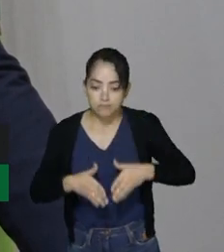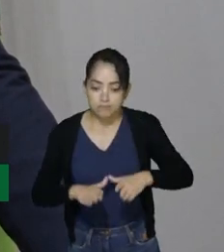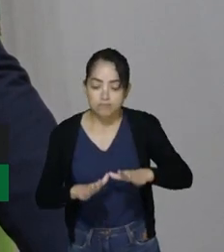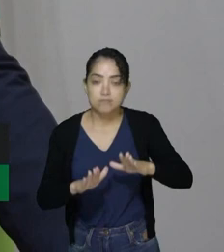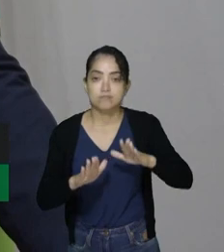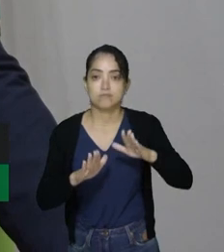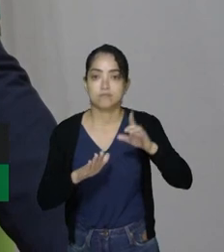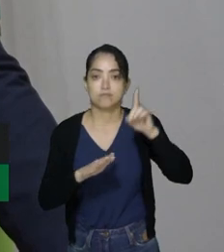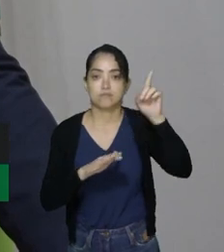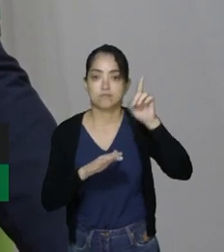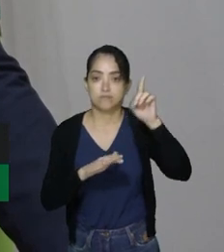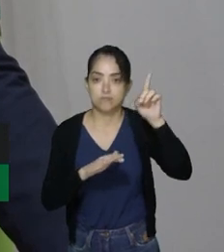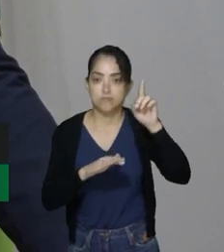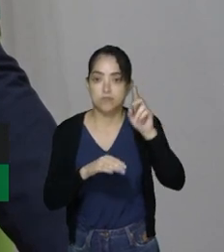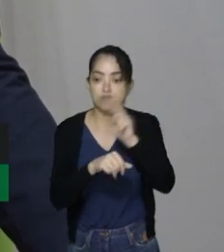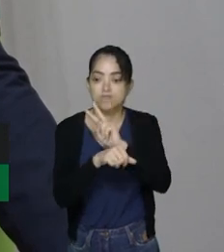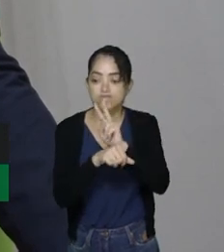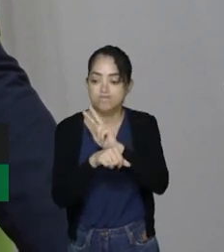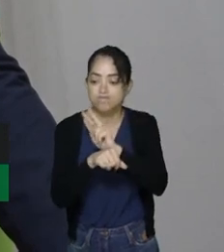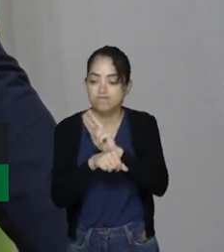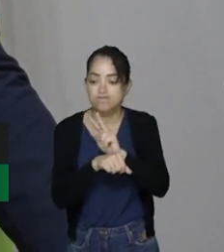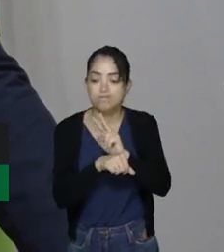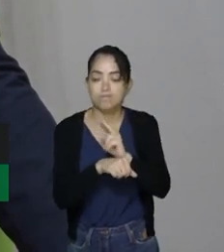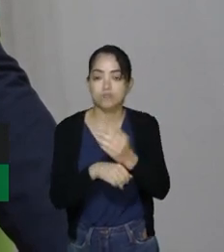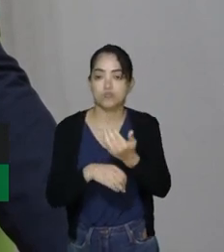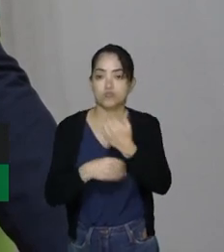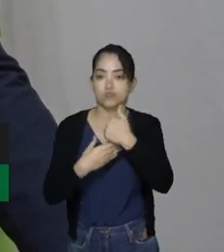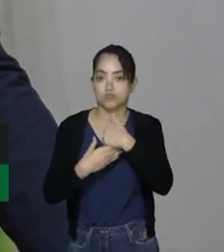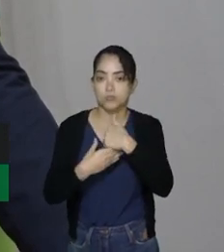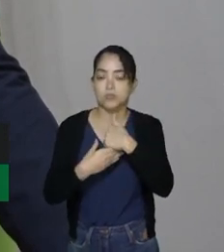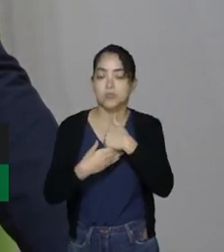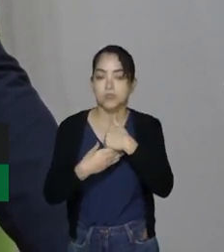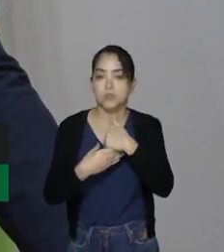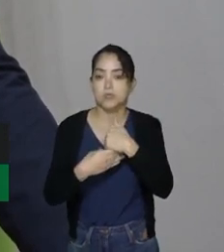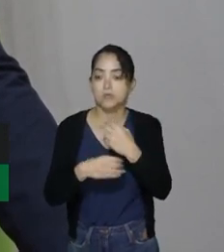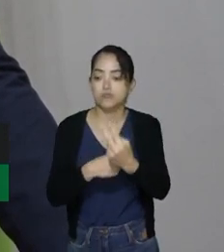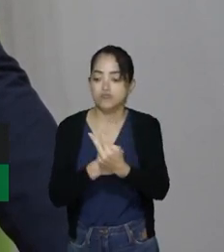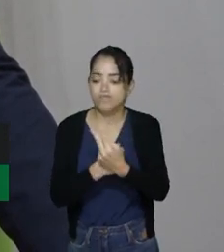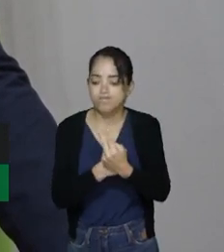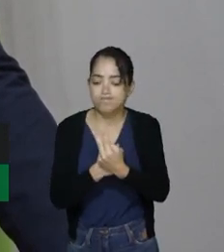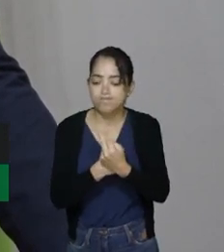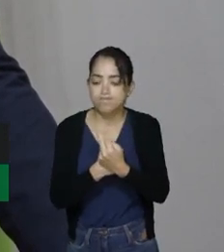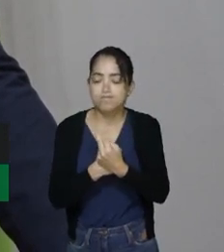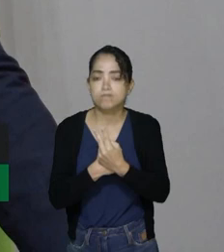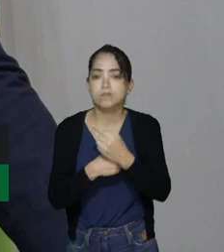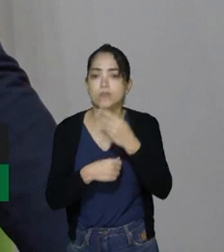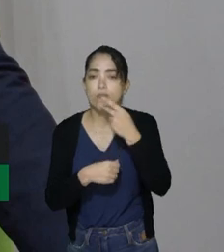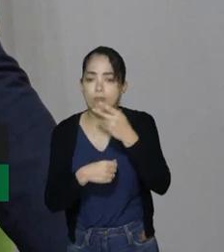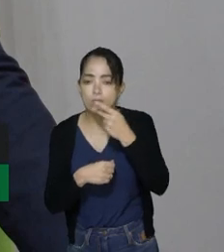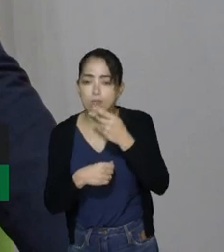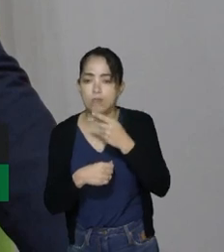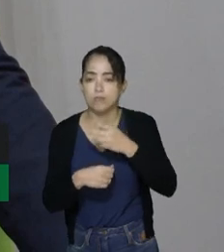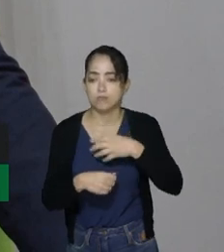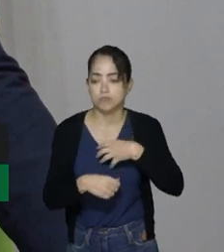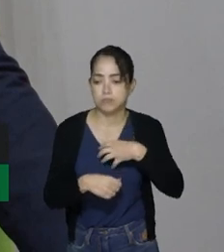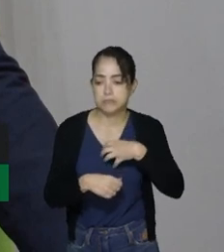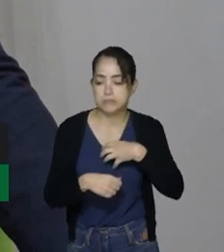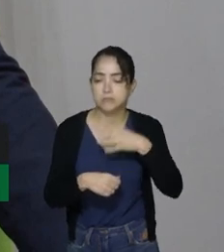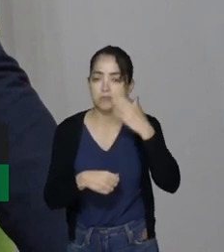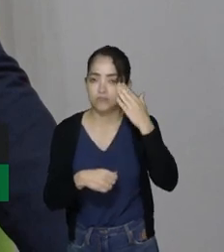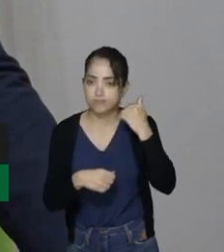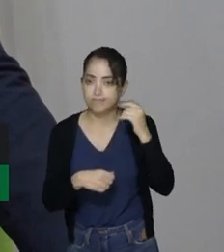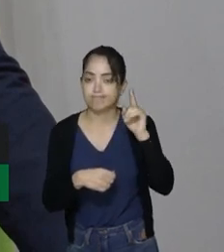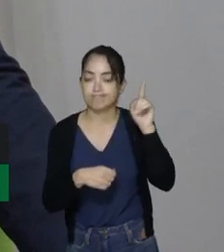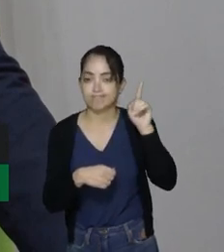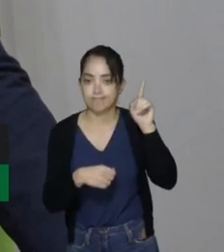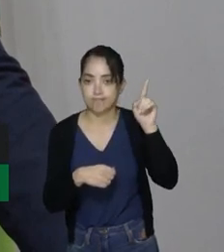Deus sonda o nosso coração e sabe aquilo que nós conversamos, aquilo que nós falamos e quais são os desejos dele. Essa certeza eu